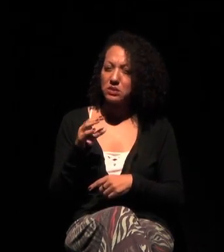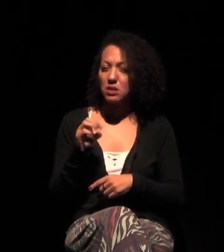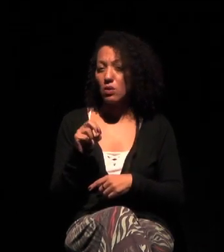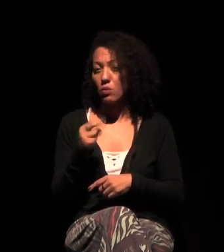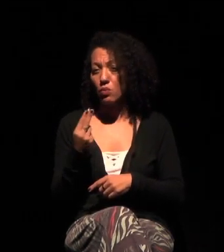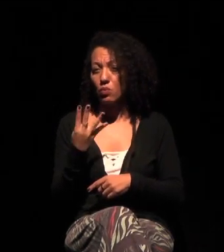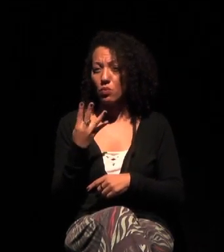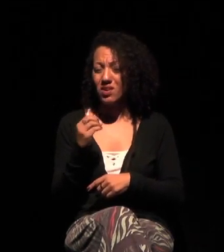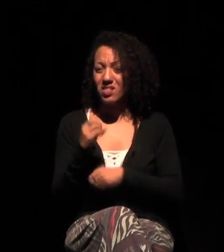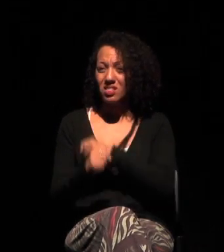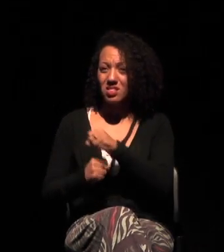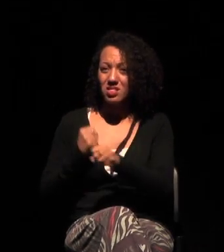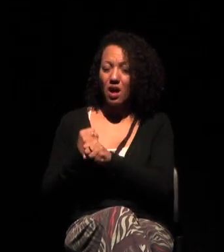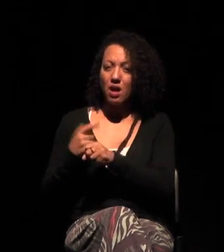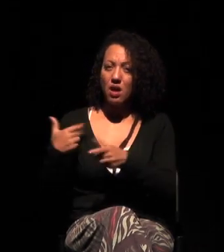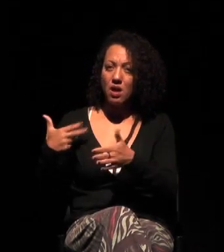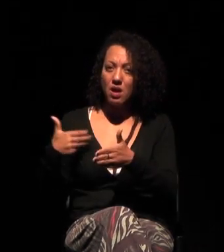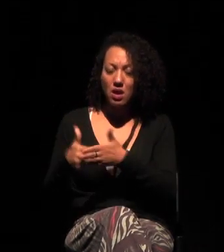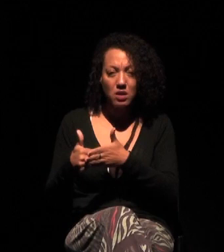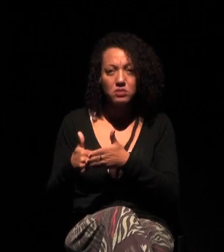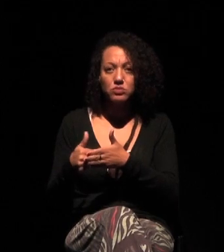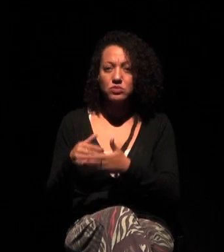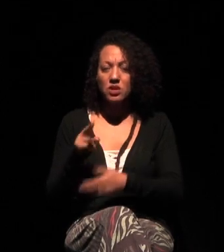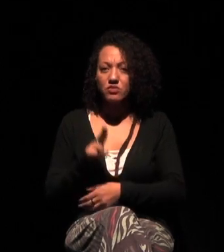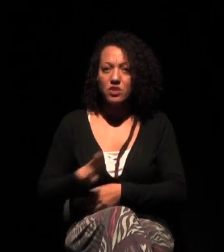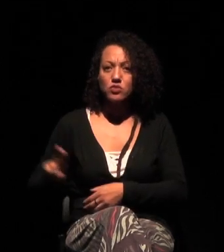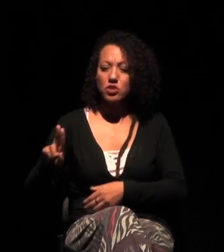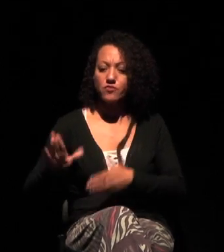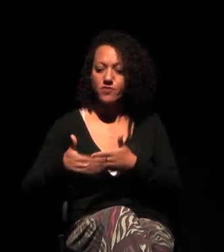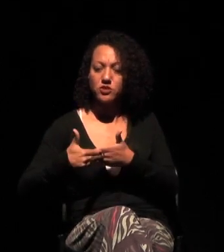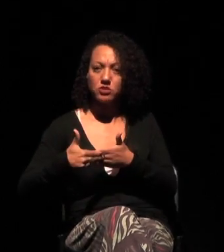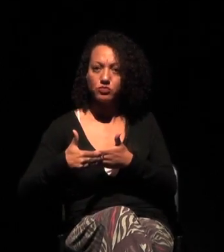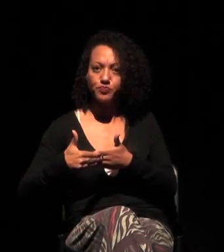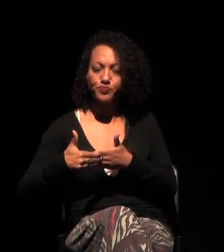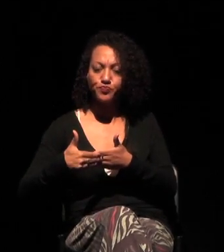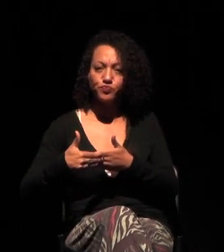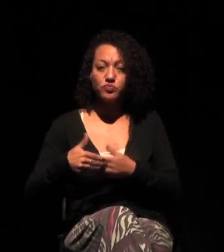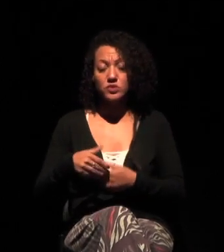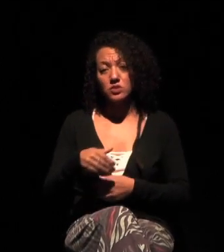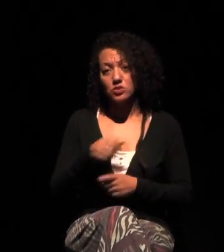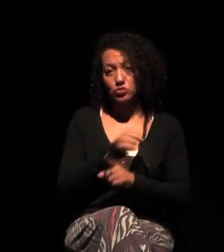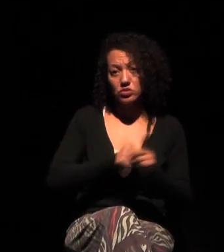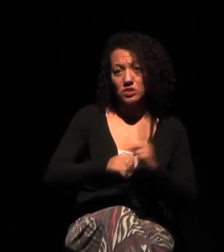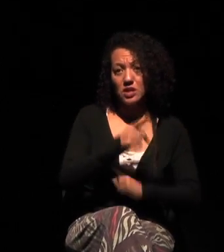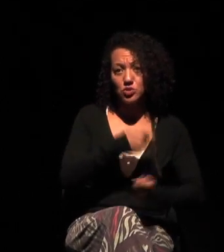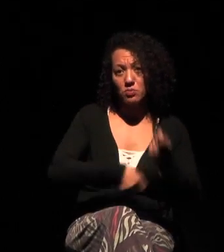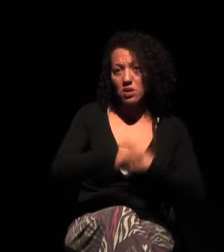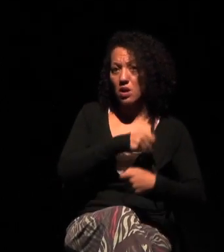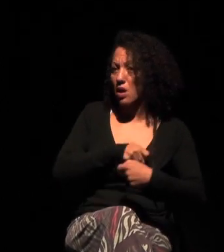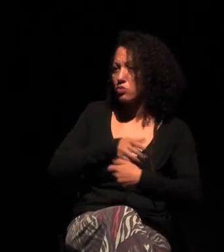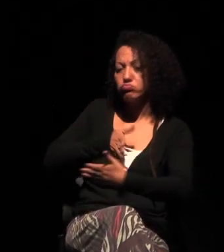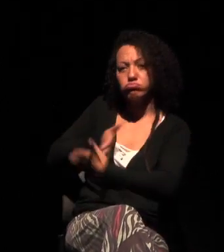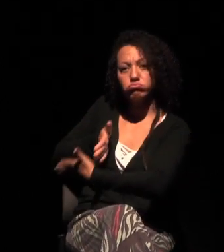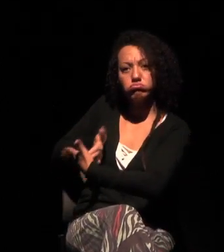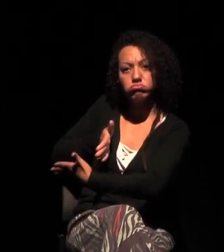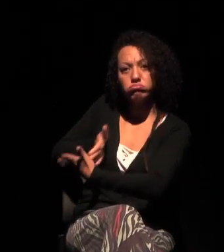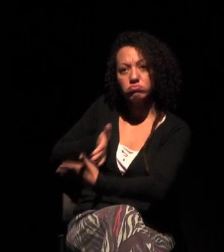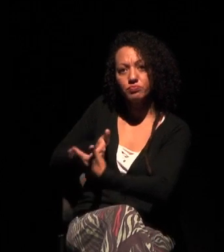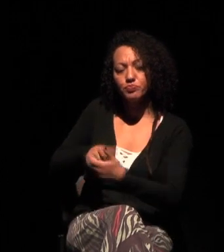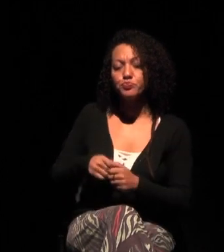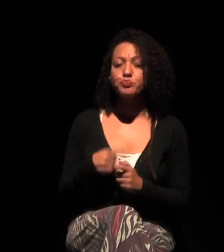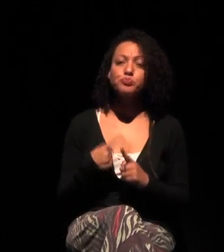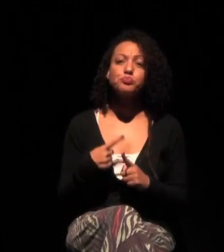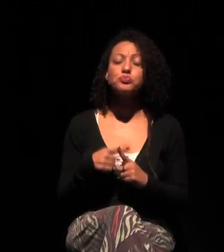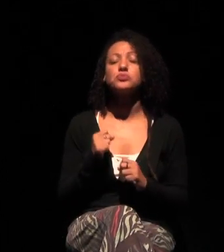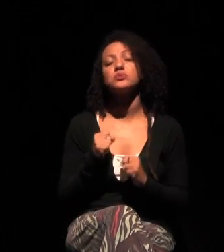uma abertura da universidade para a sociedade e para o mercado o apoio das empresas as